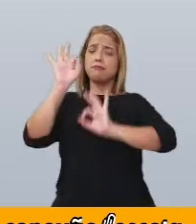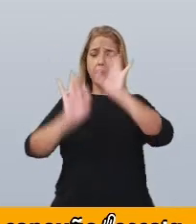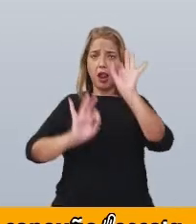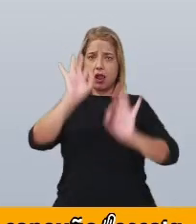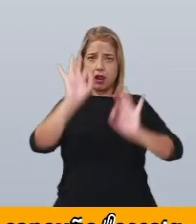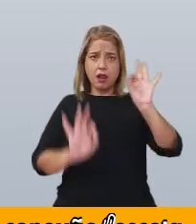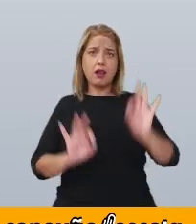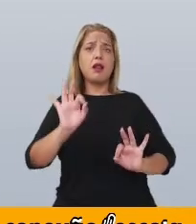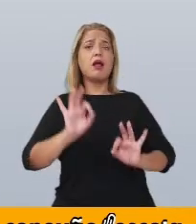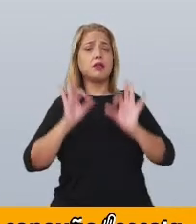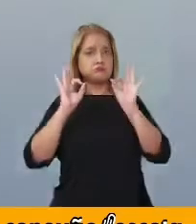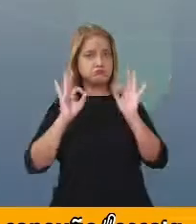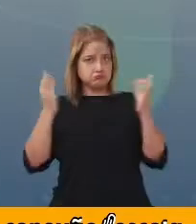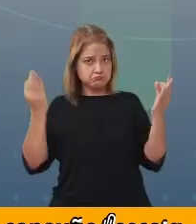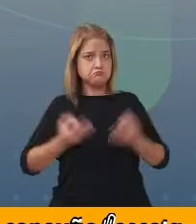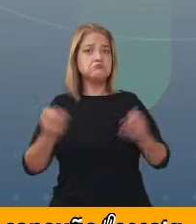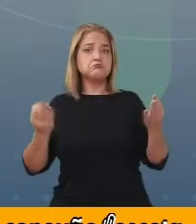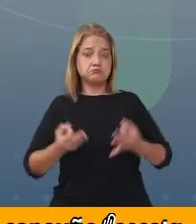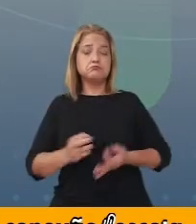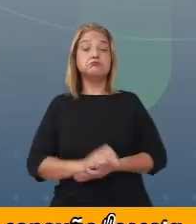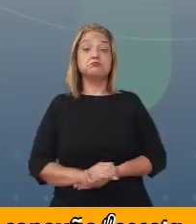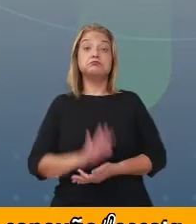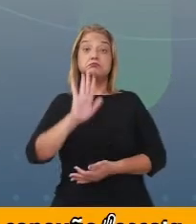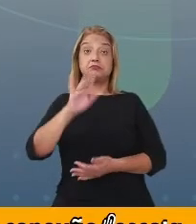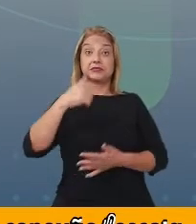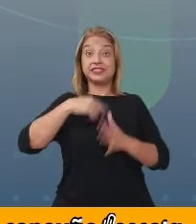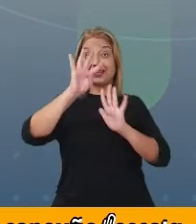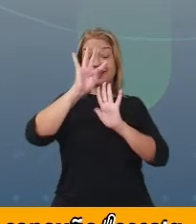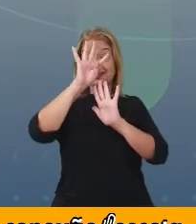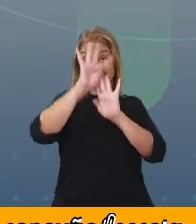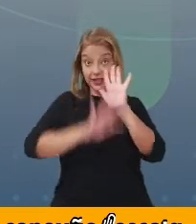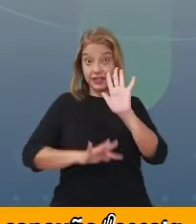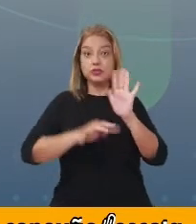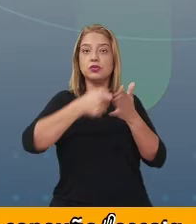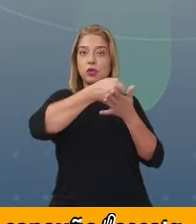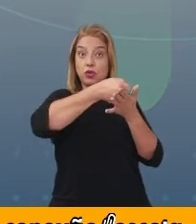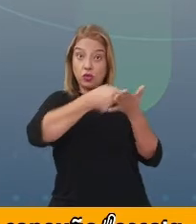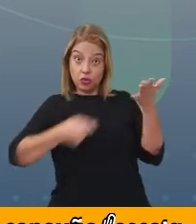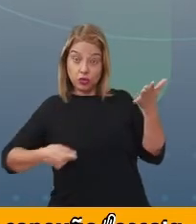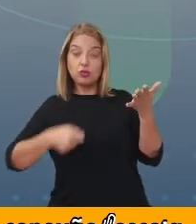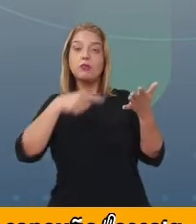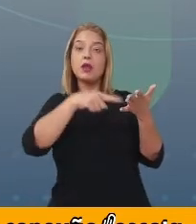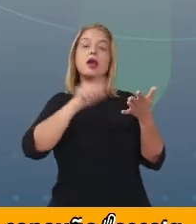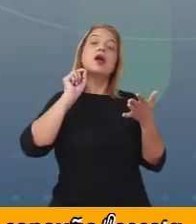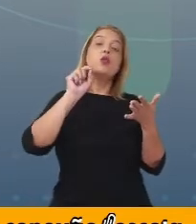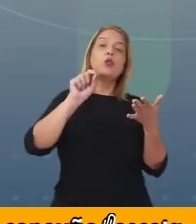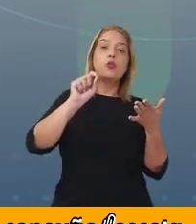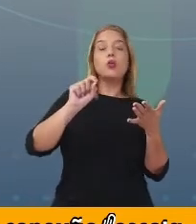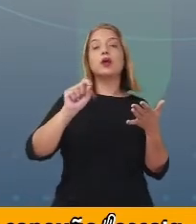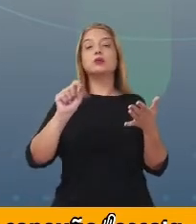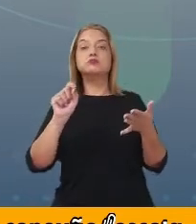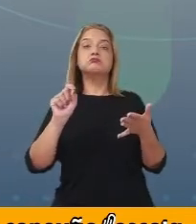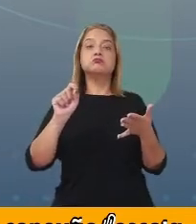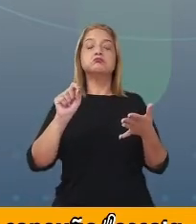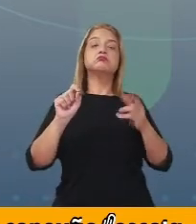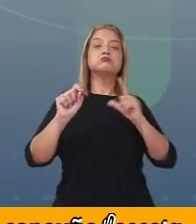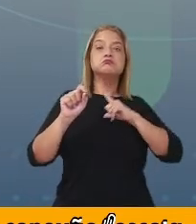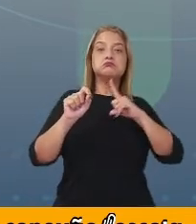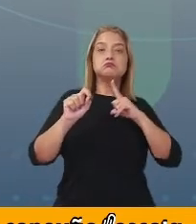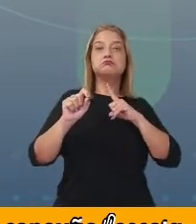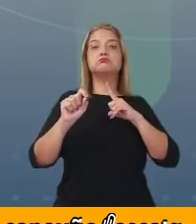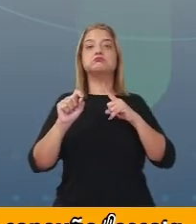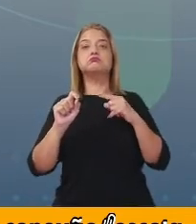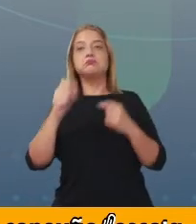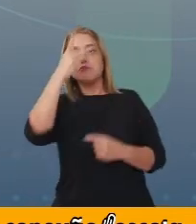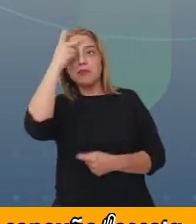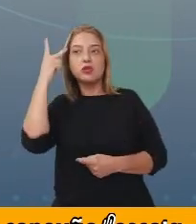elaborados. E o texto argumentativo, por sua vez, é aquele que envolve